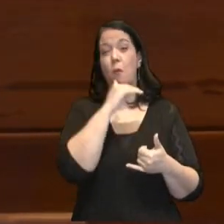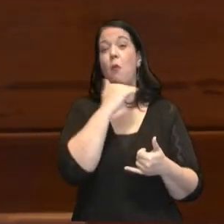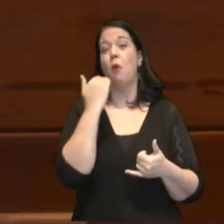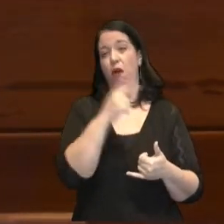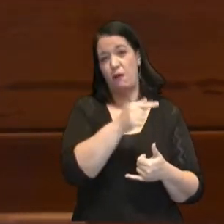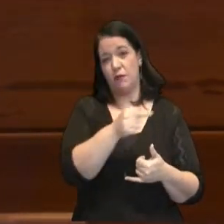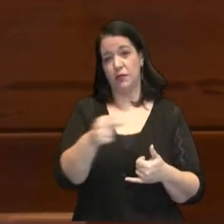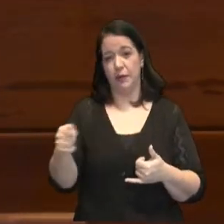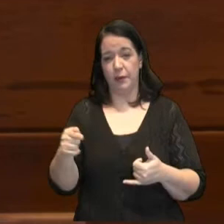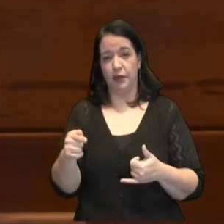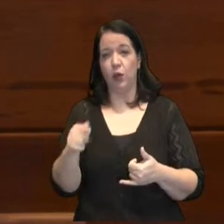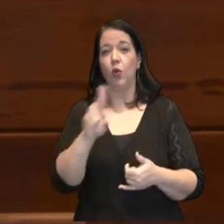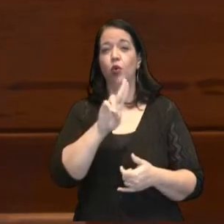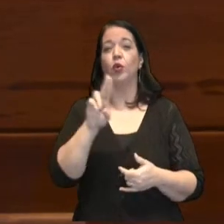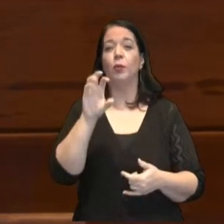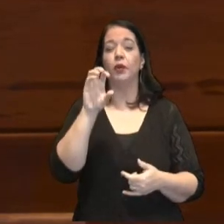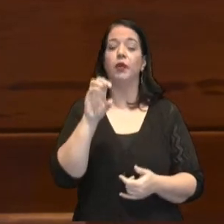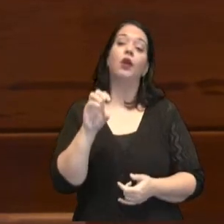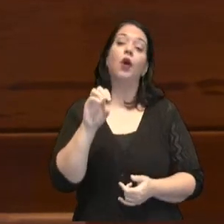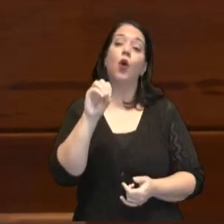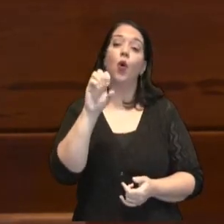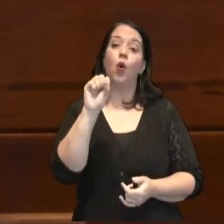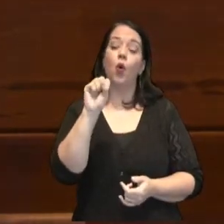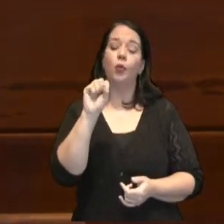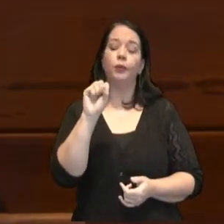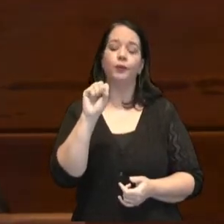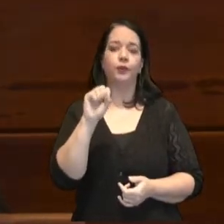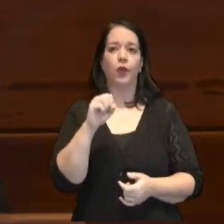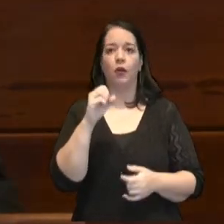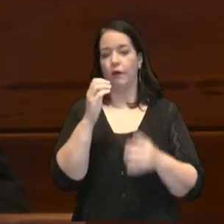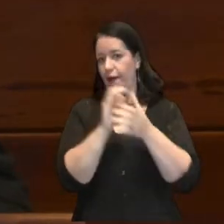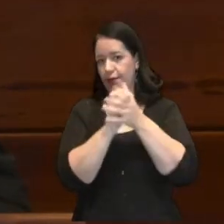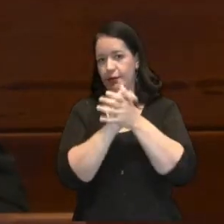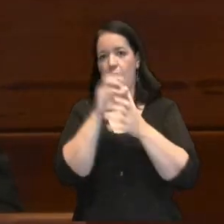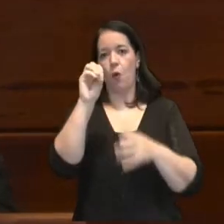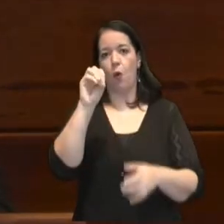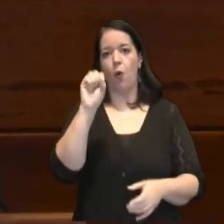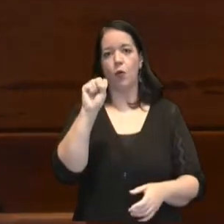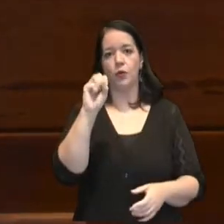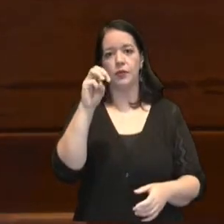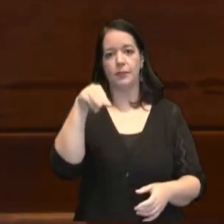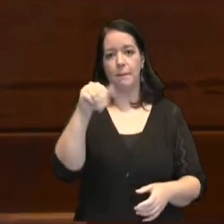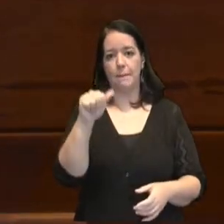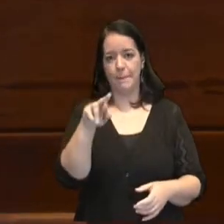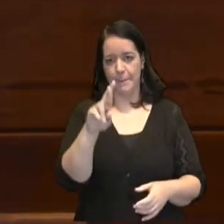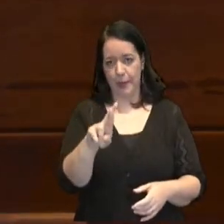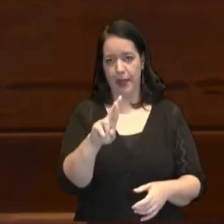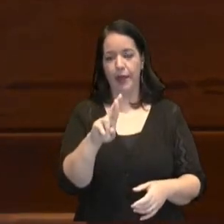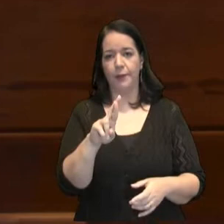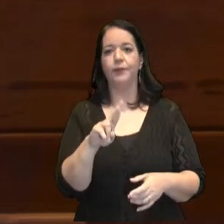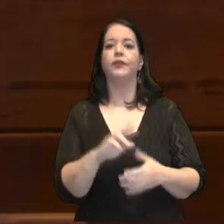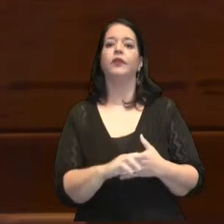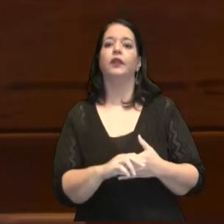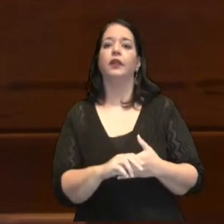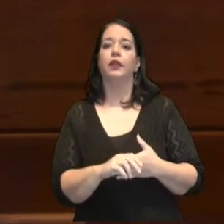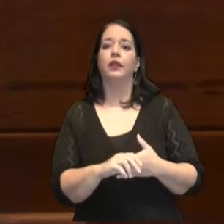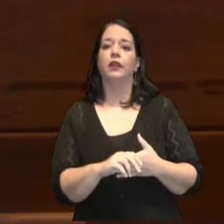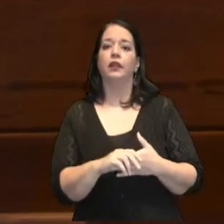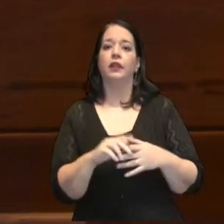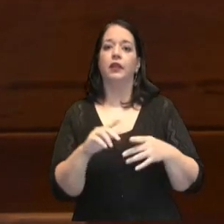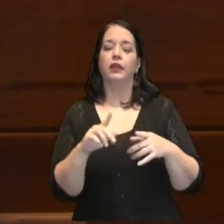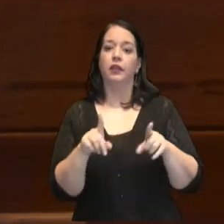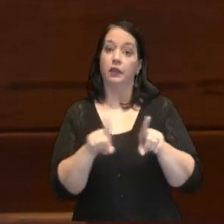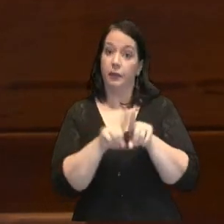Osmar Leite e Lúcia Clara Vieira são membros da nossa igreja e a mamãe Dona Lídia Clara Vieira, a mamãe da